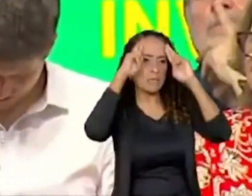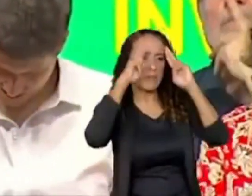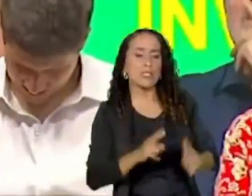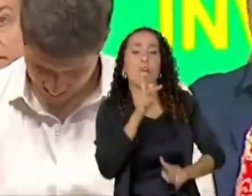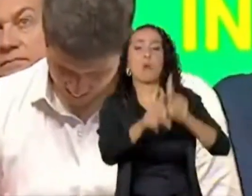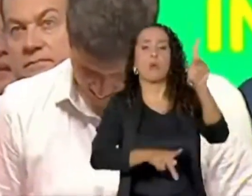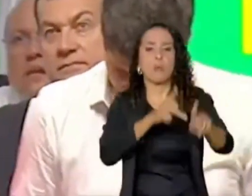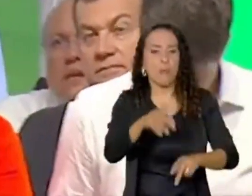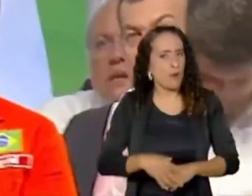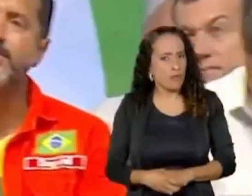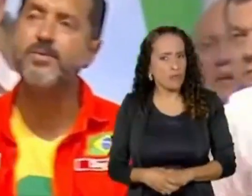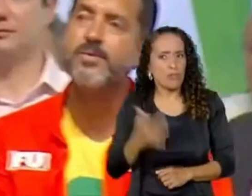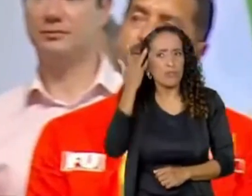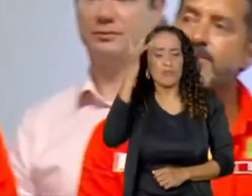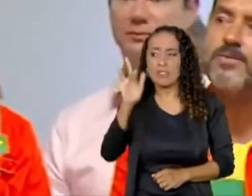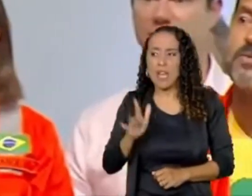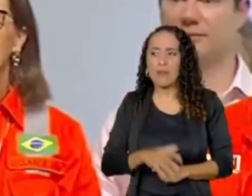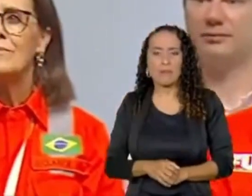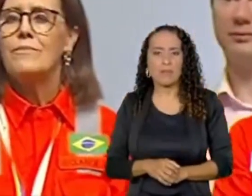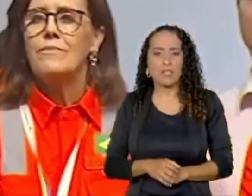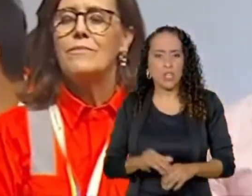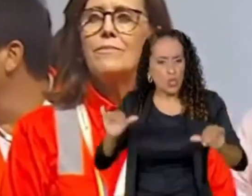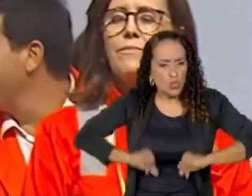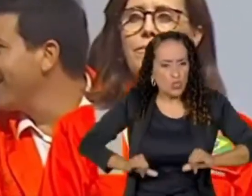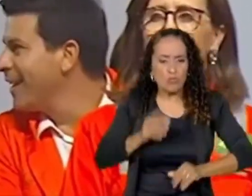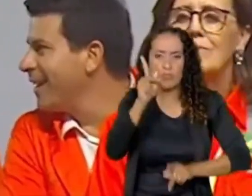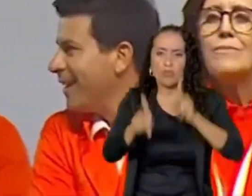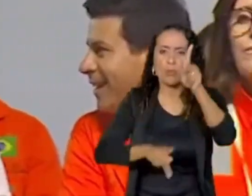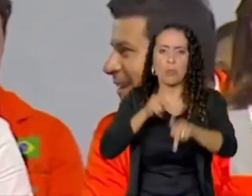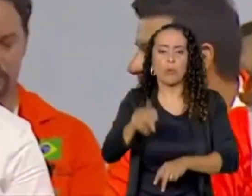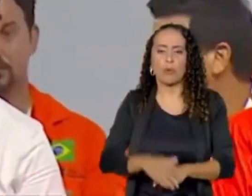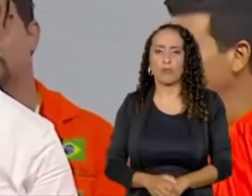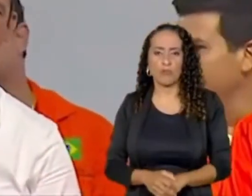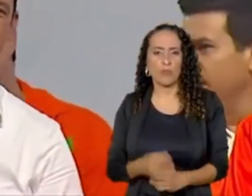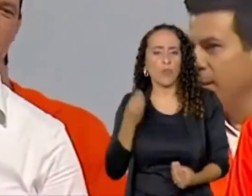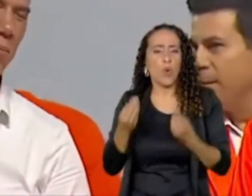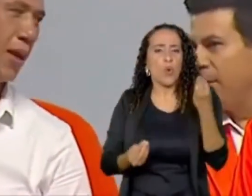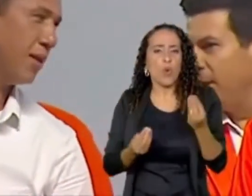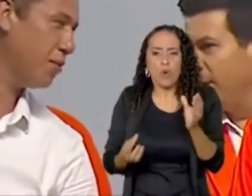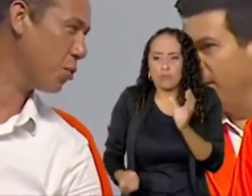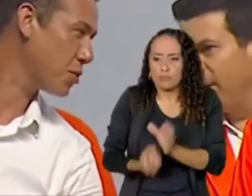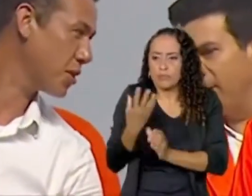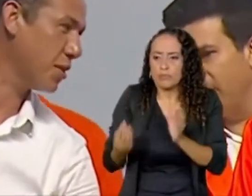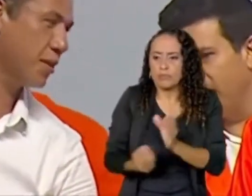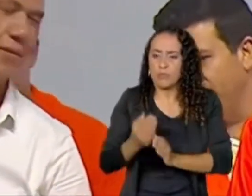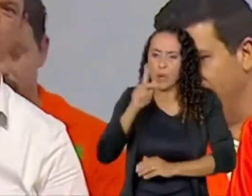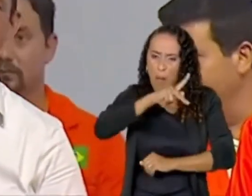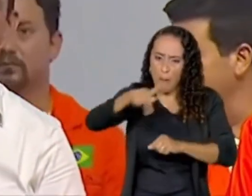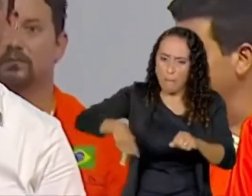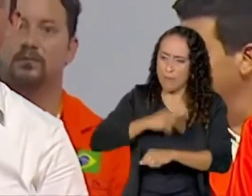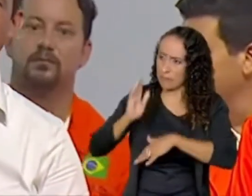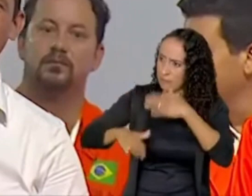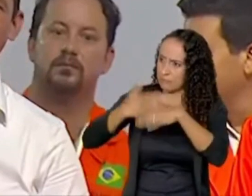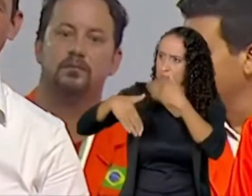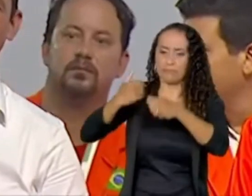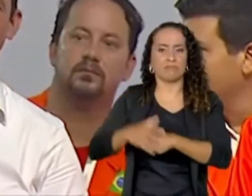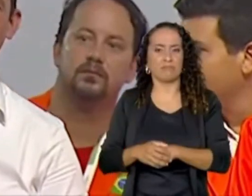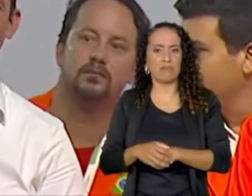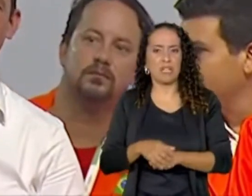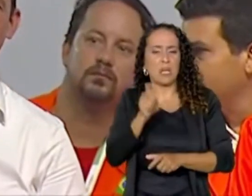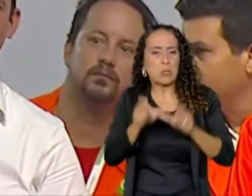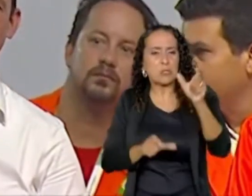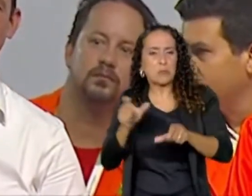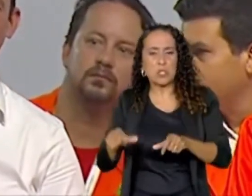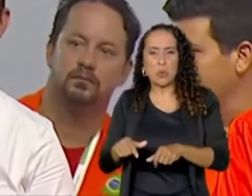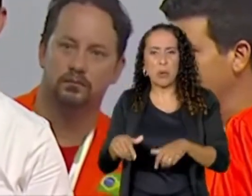não sabe o sofrimento das pessoas? Como é que a gente vai construir uma nação grande com tanta gente perambulando pela